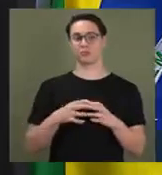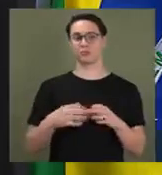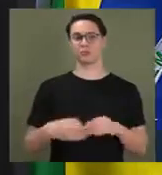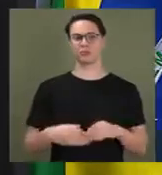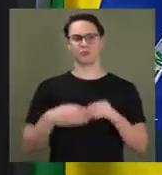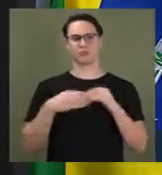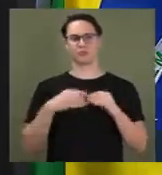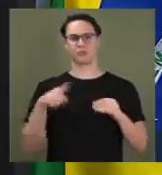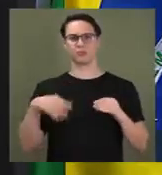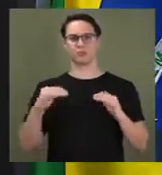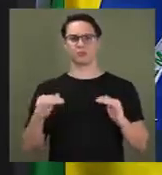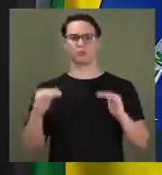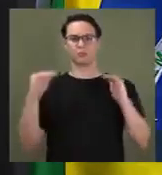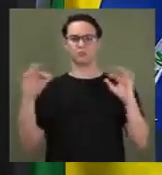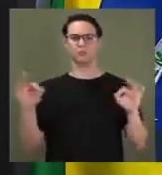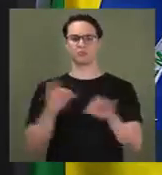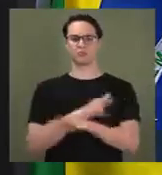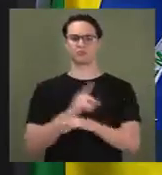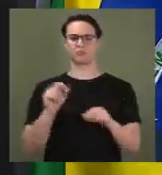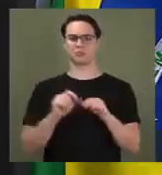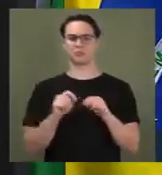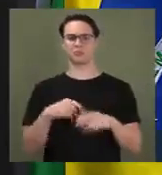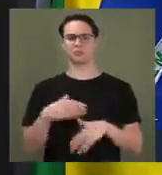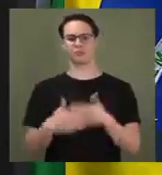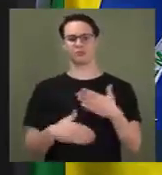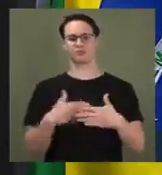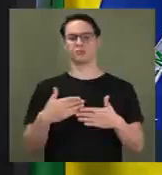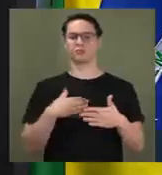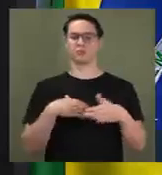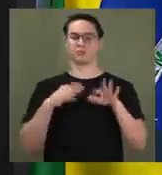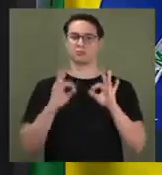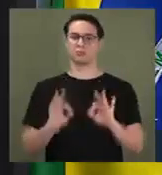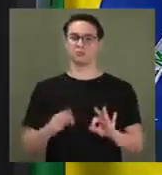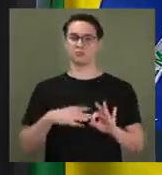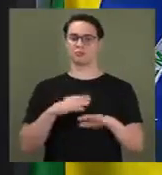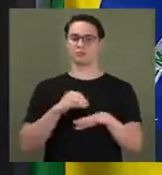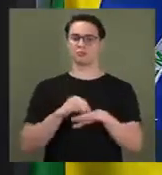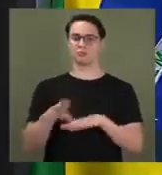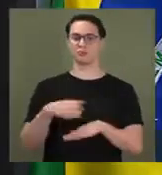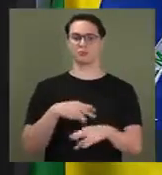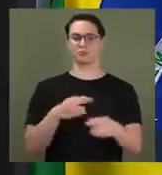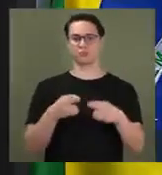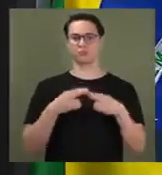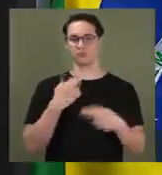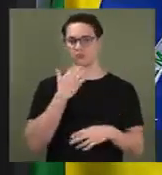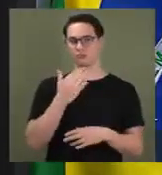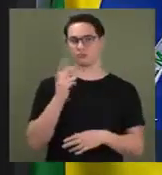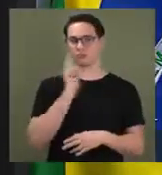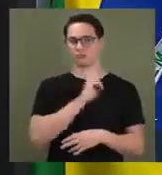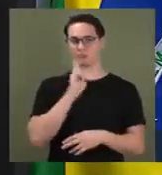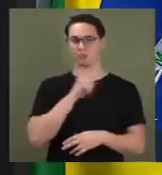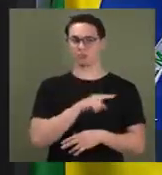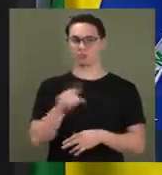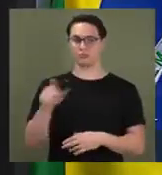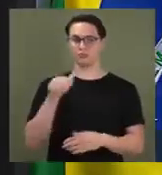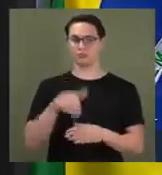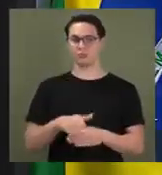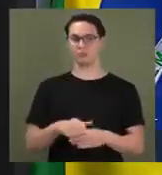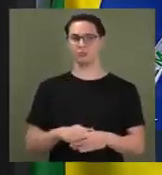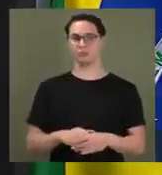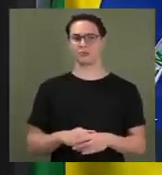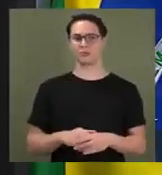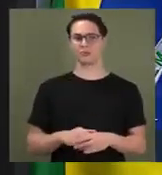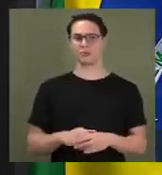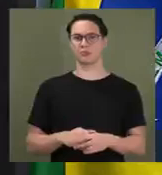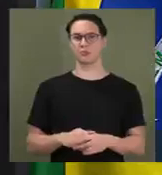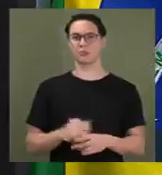é soberano, fez o processo que entendeu adequado, encaminhou o regulamento de urgência e a Casa votou. O apelo